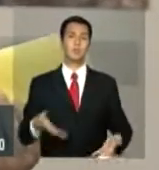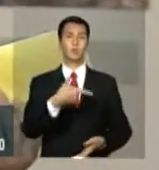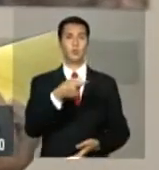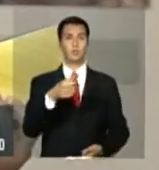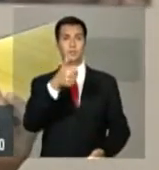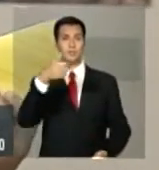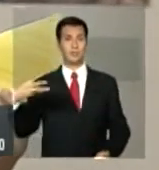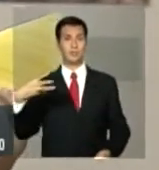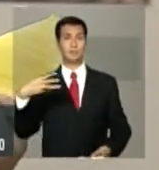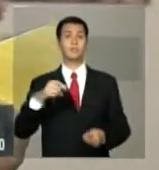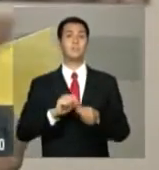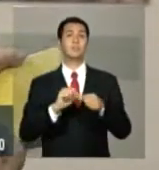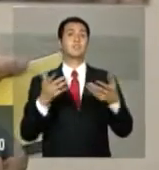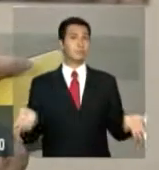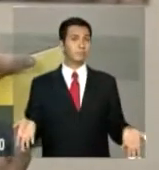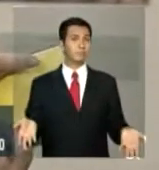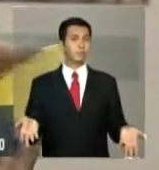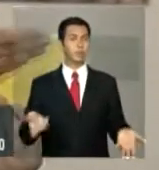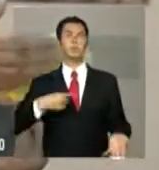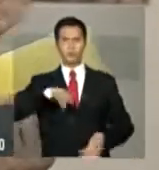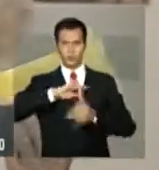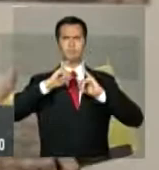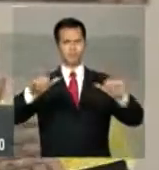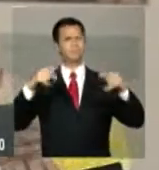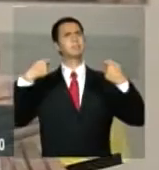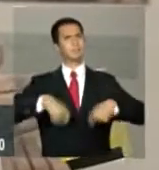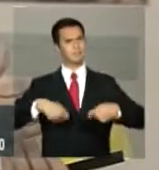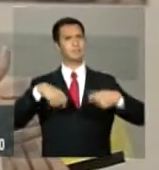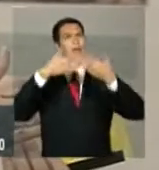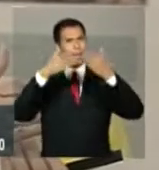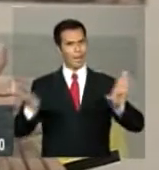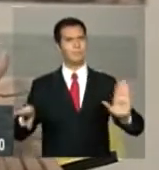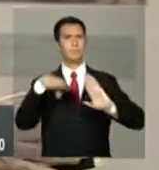Doha. Tem de abrir Doha e dar um ano.